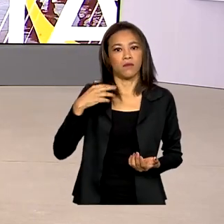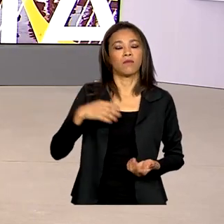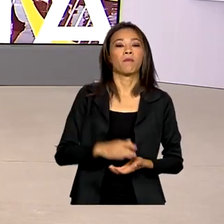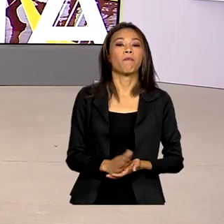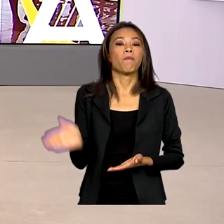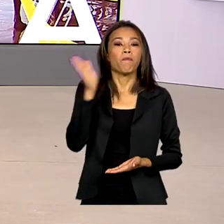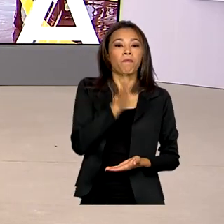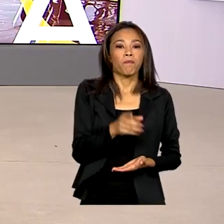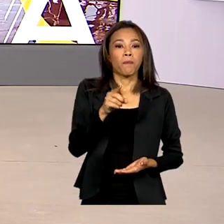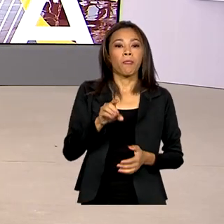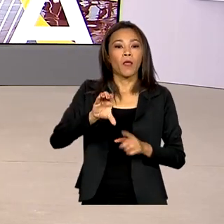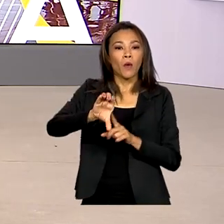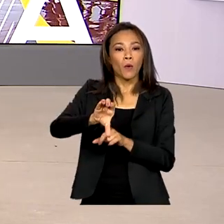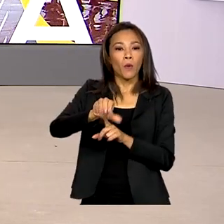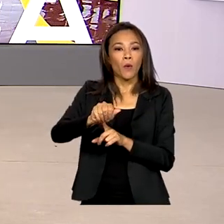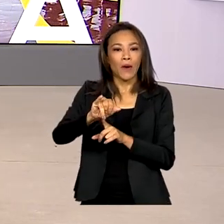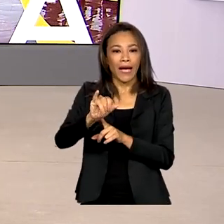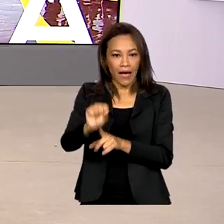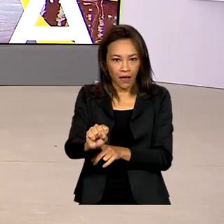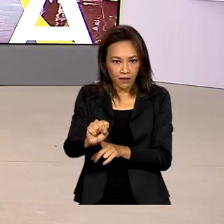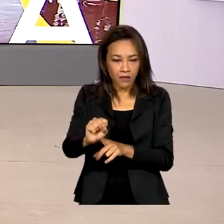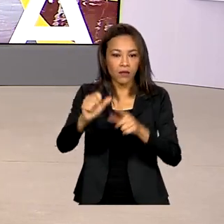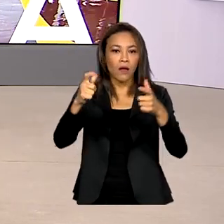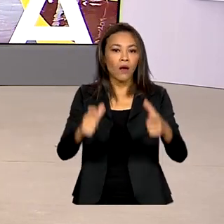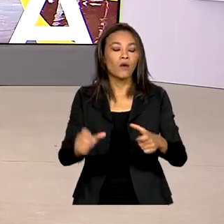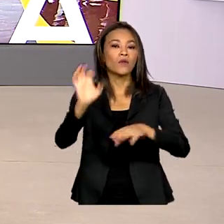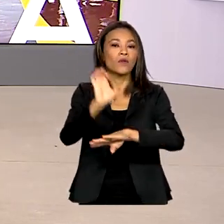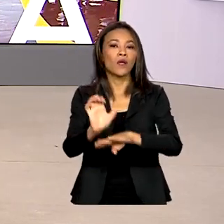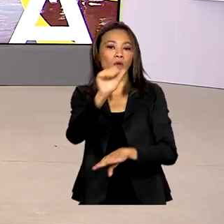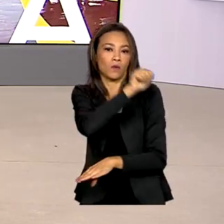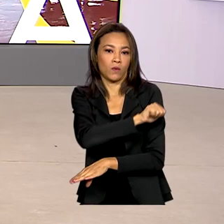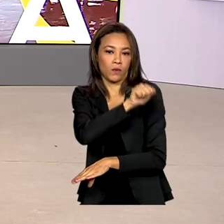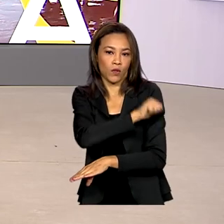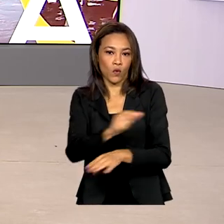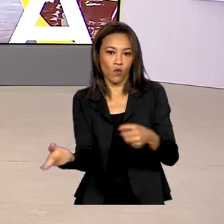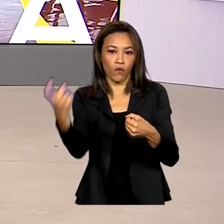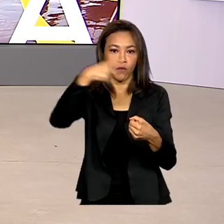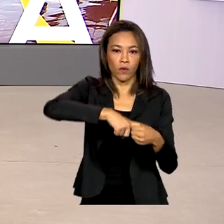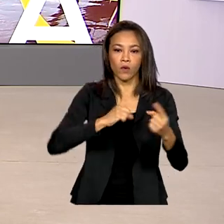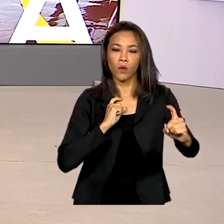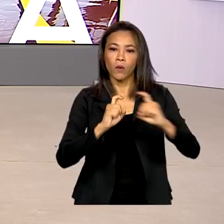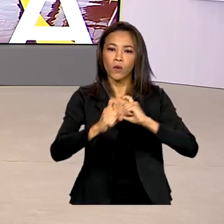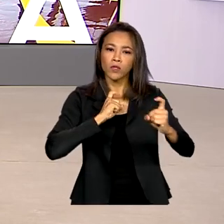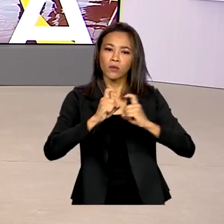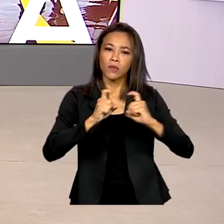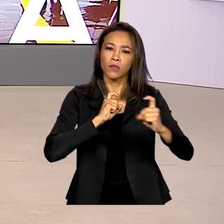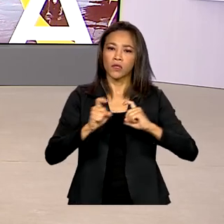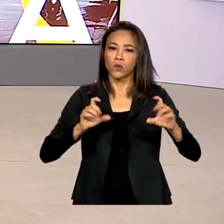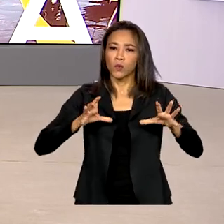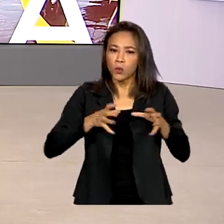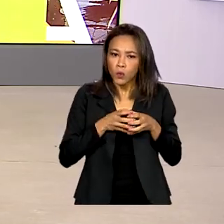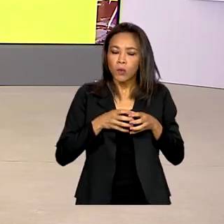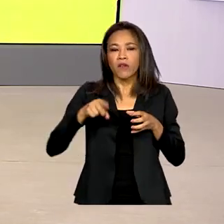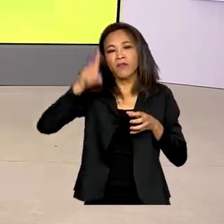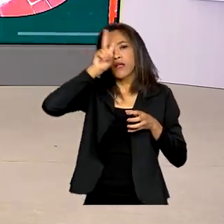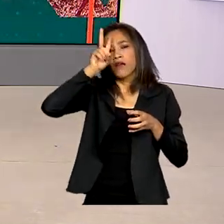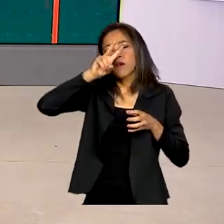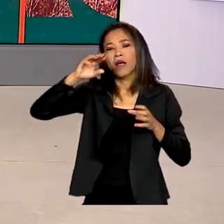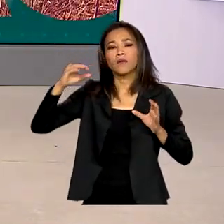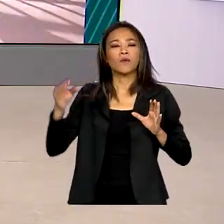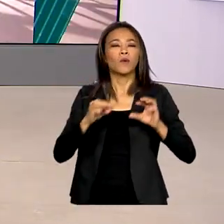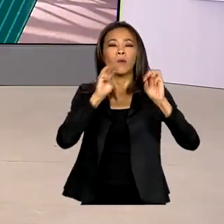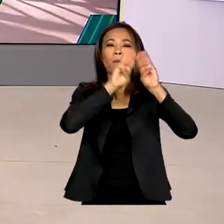O Cais do Valongo, no Rio de Janeiro, voltou a ter um comitê gestor e será lembrado também por meio de um memorial que vai